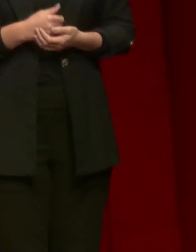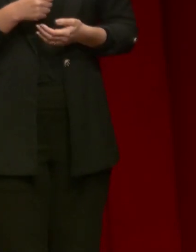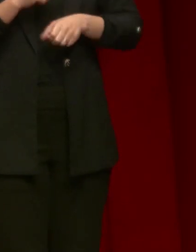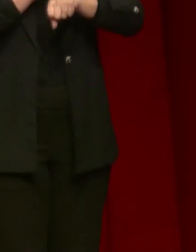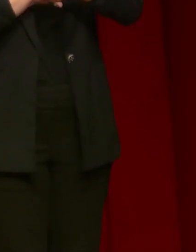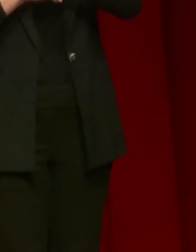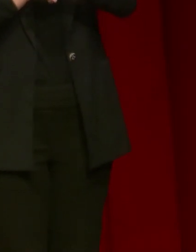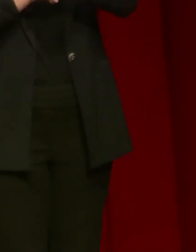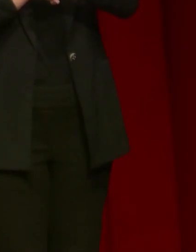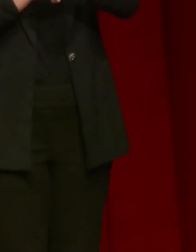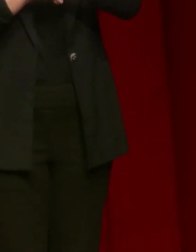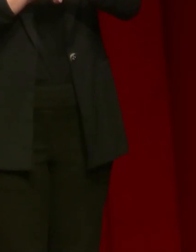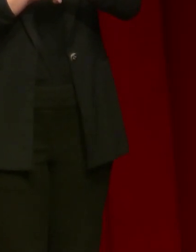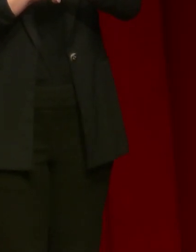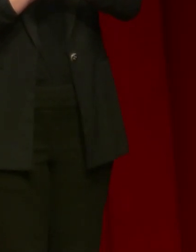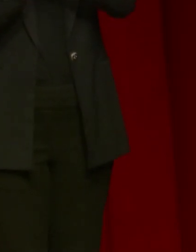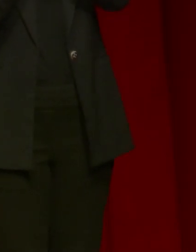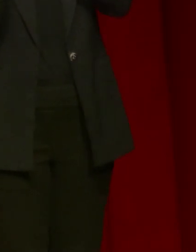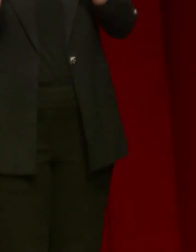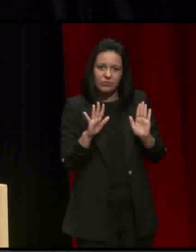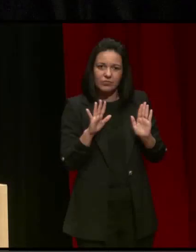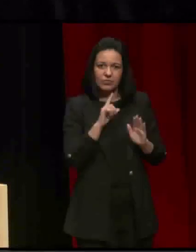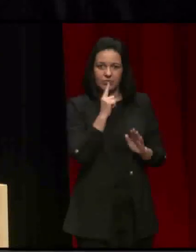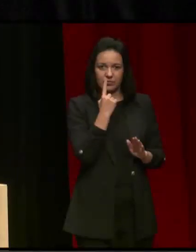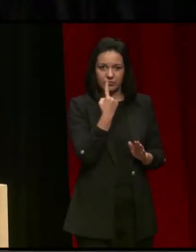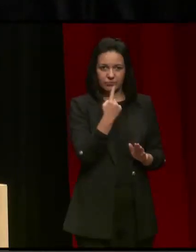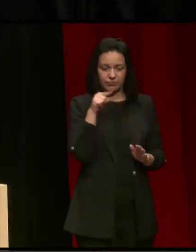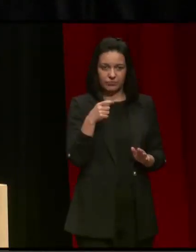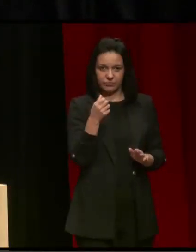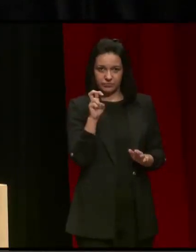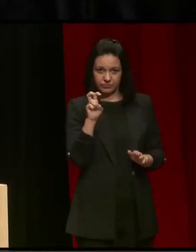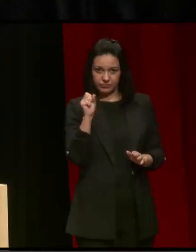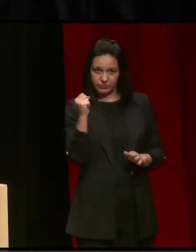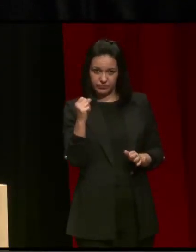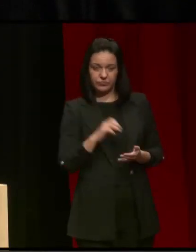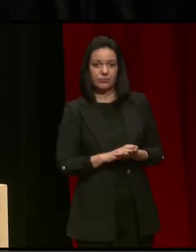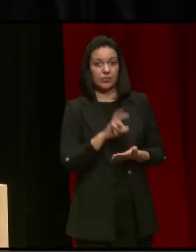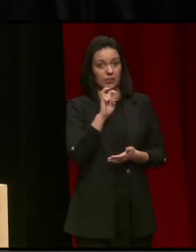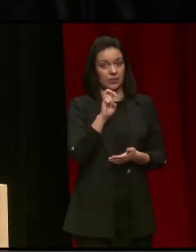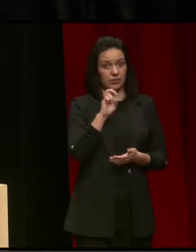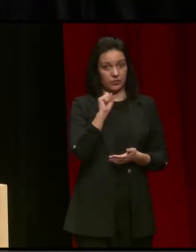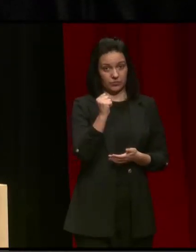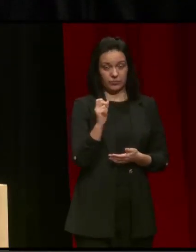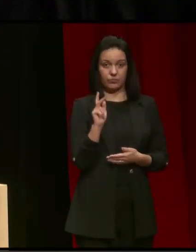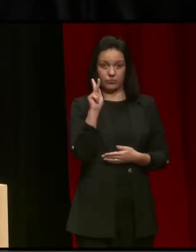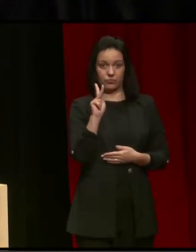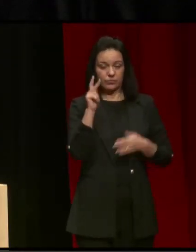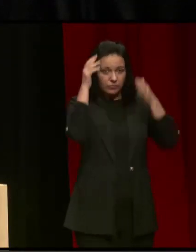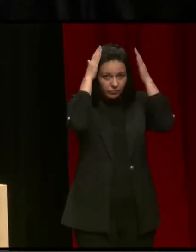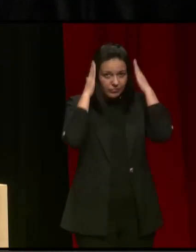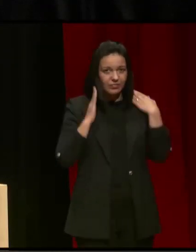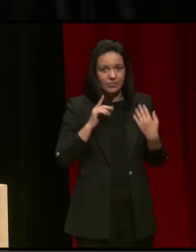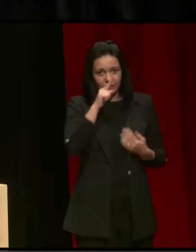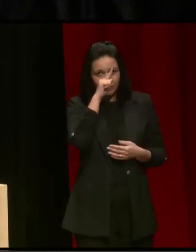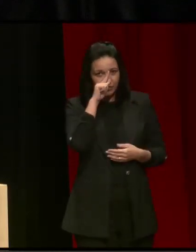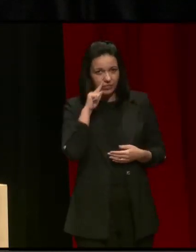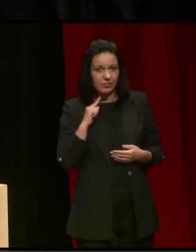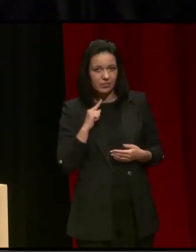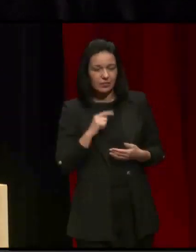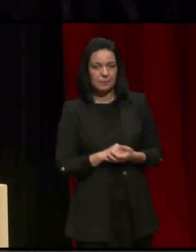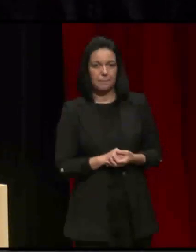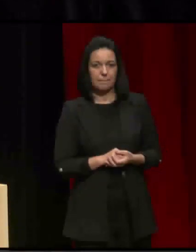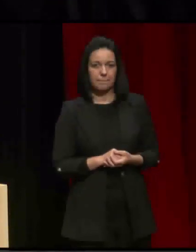clara, 1,58, 52 quilos, cabelos loiros lisos na altura do ombro, estão